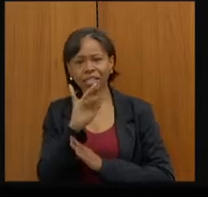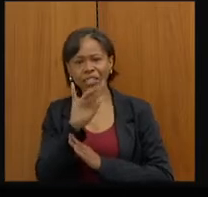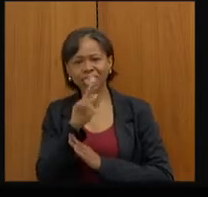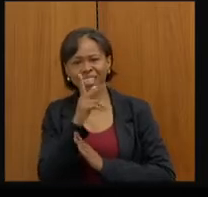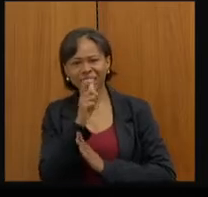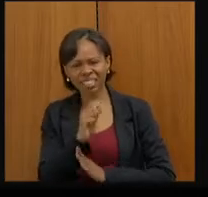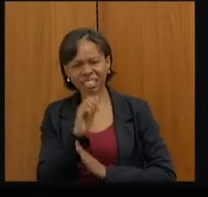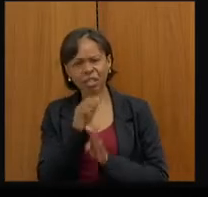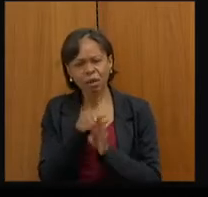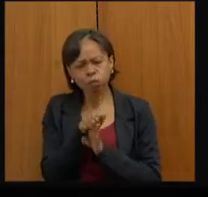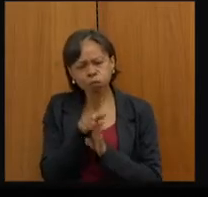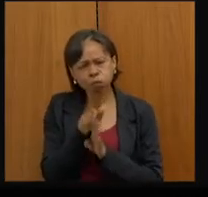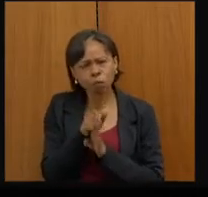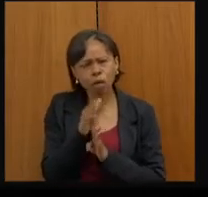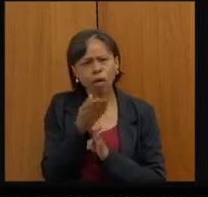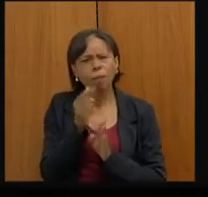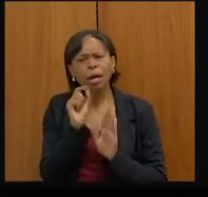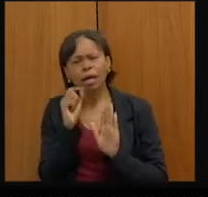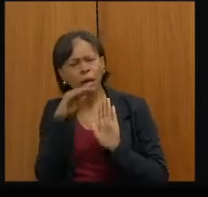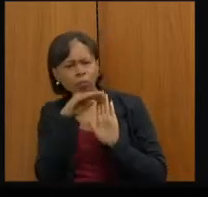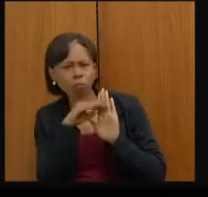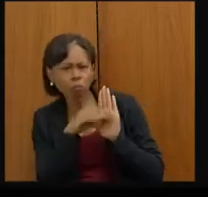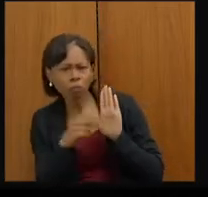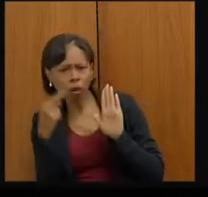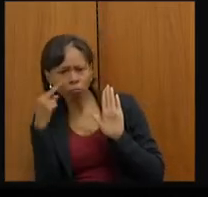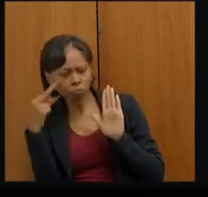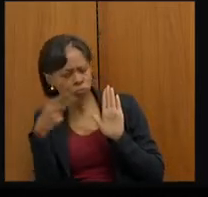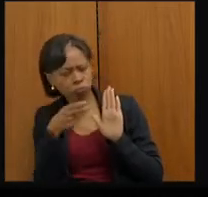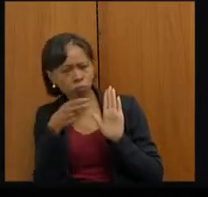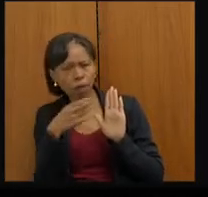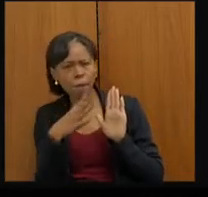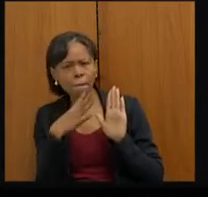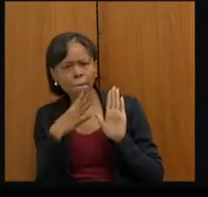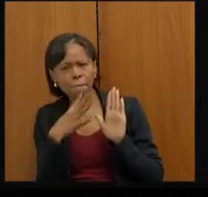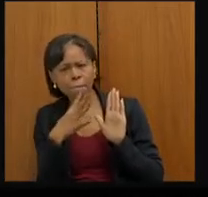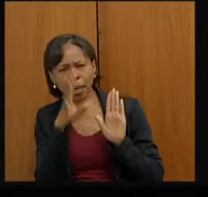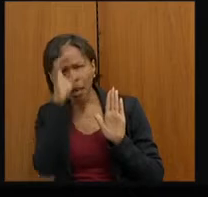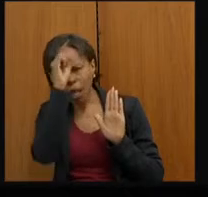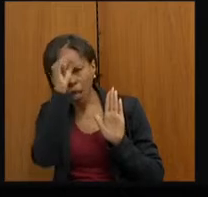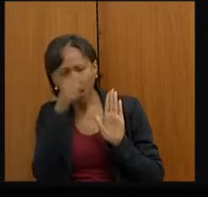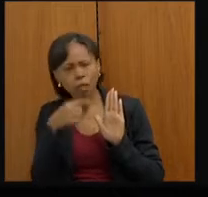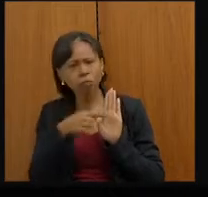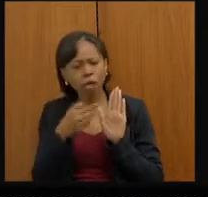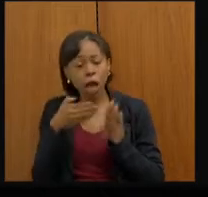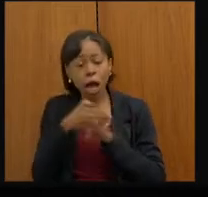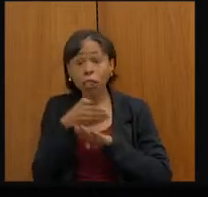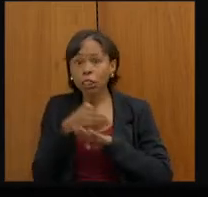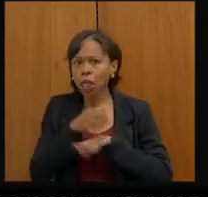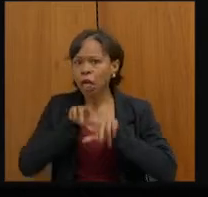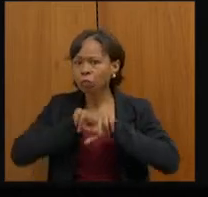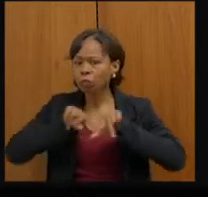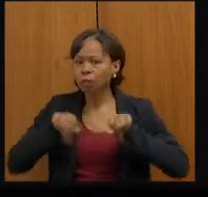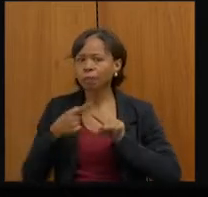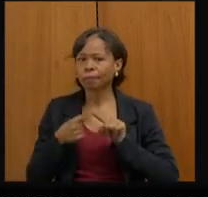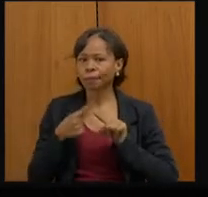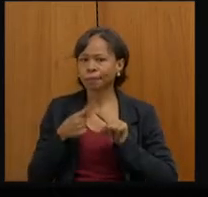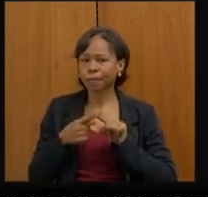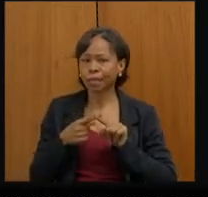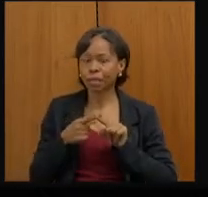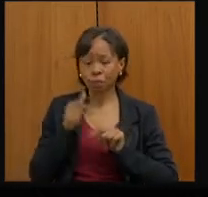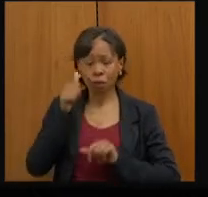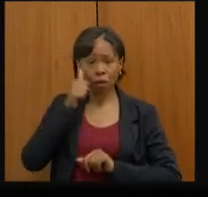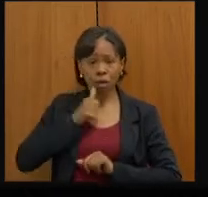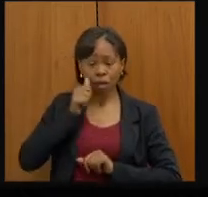instrumento de conhecimento e de acesso a gente passa sempre e para nenhuma mulher é fácil romper